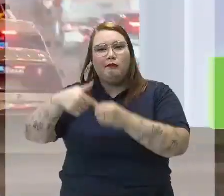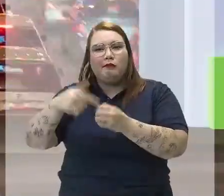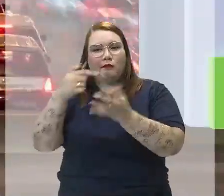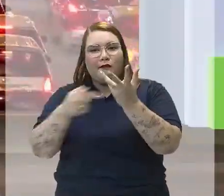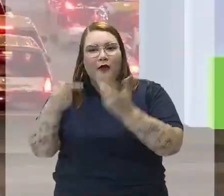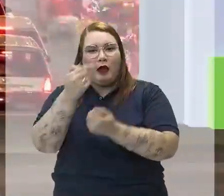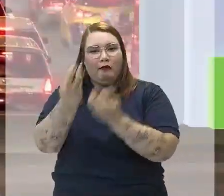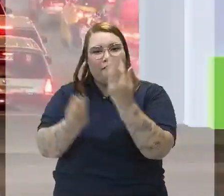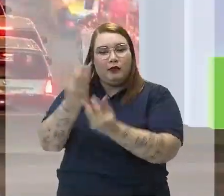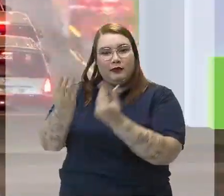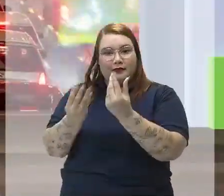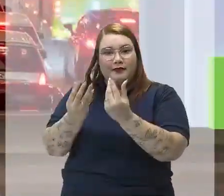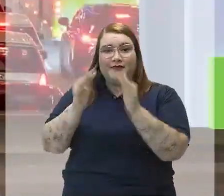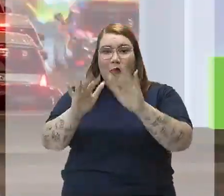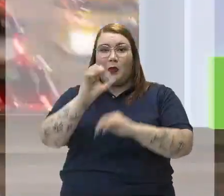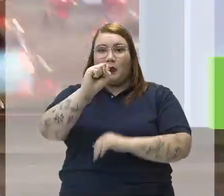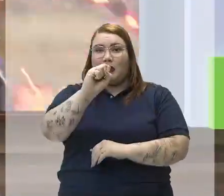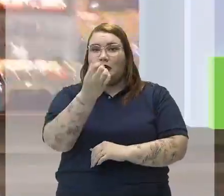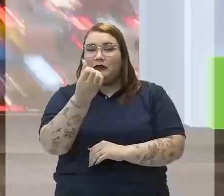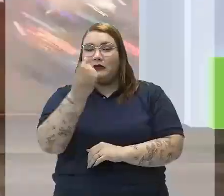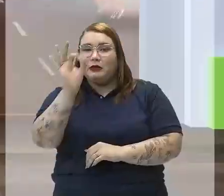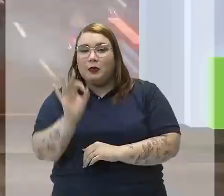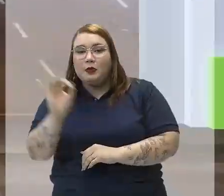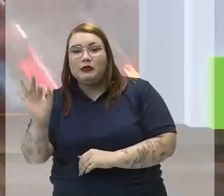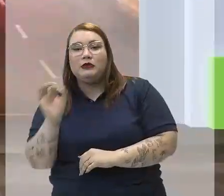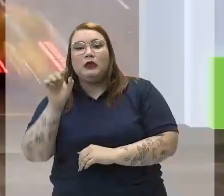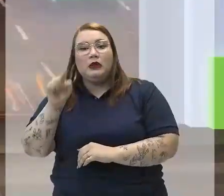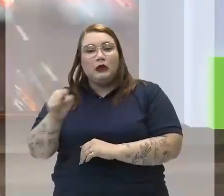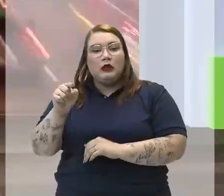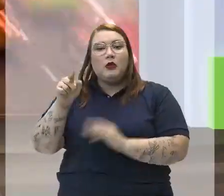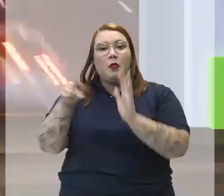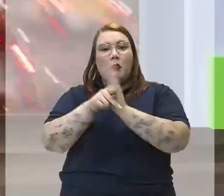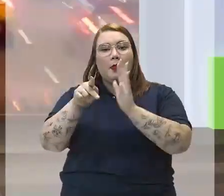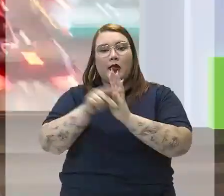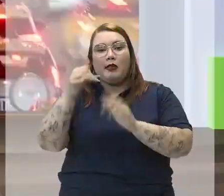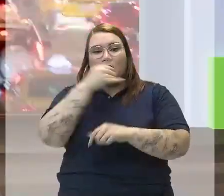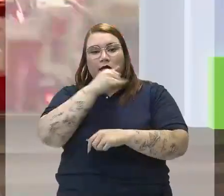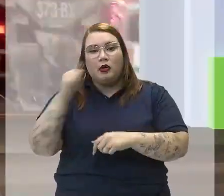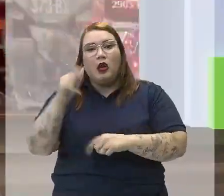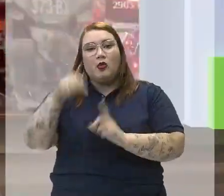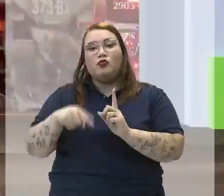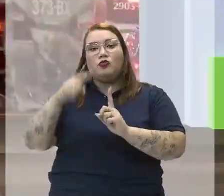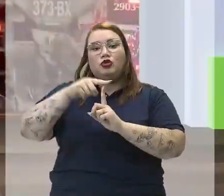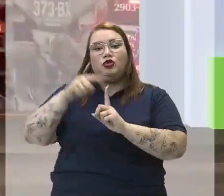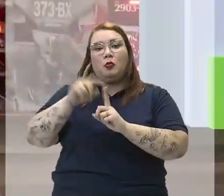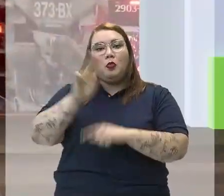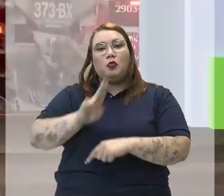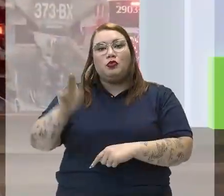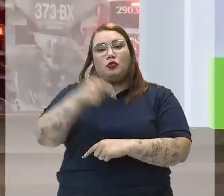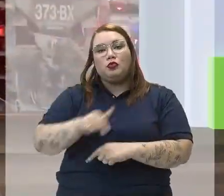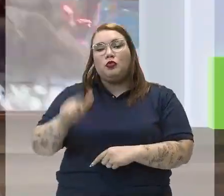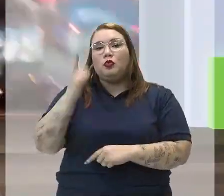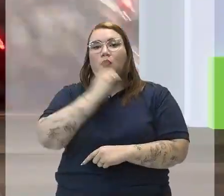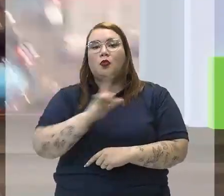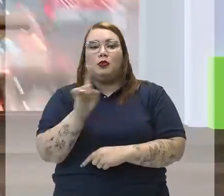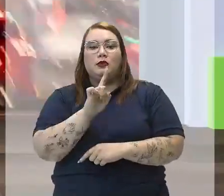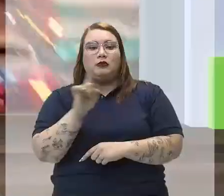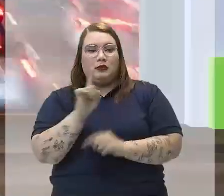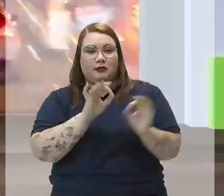uma ideia, 86% da matriz energética mundial são de fontes não renováveis, combustíveis